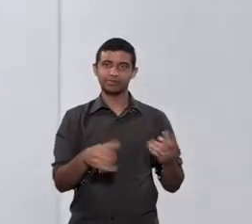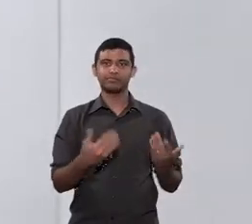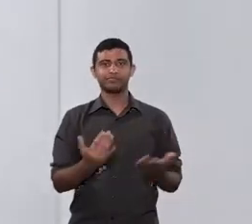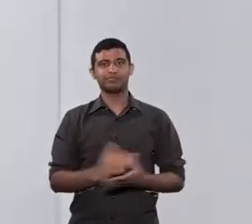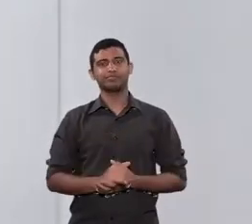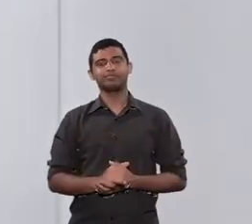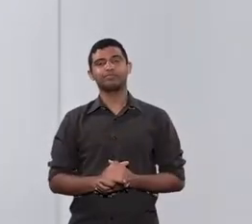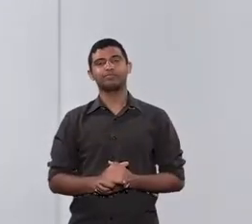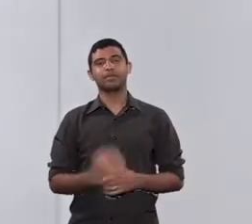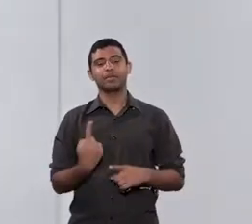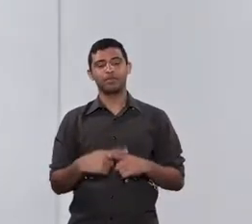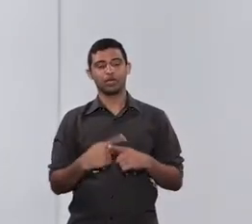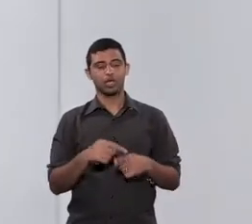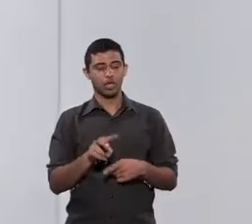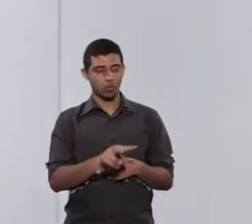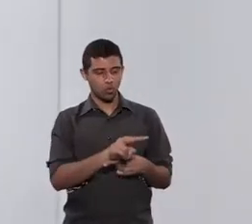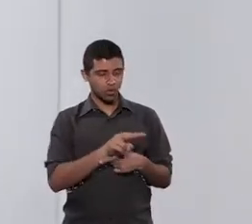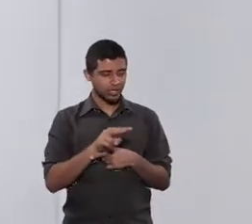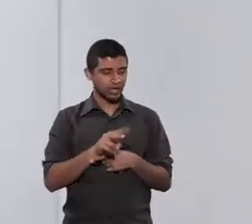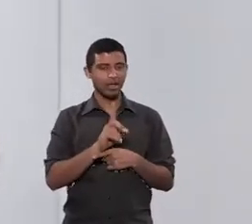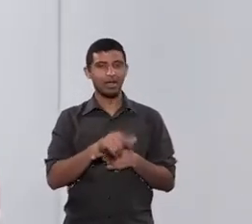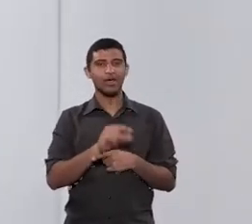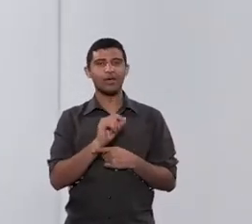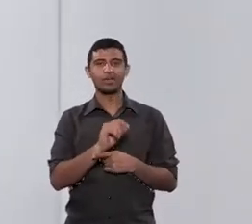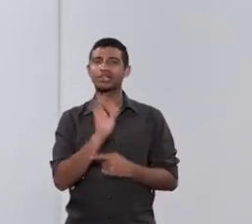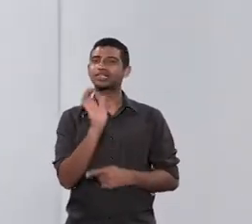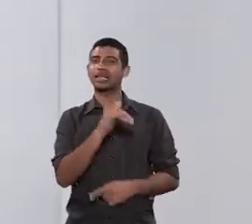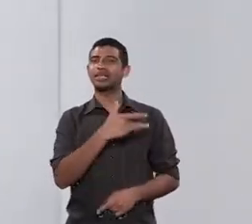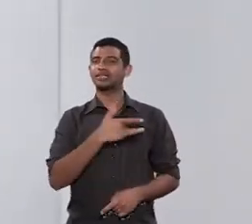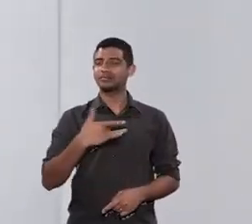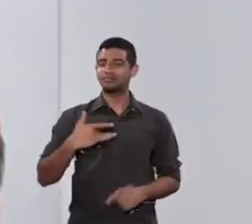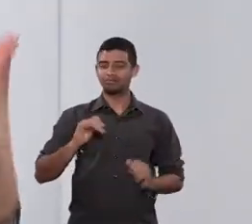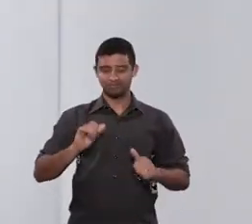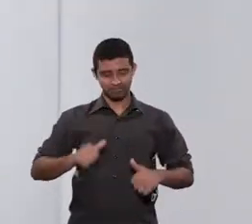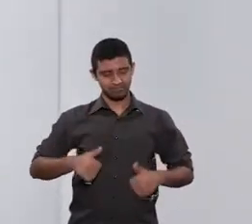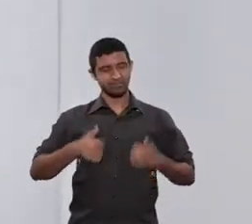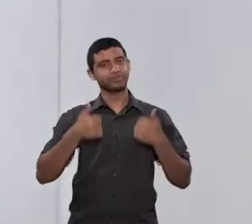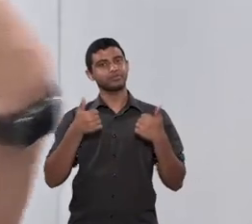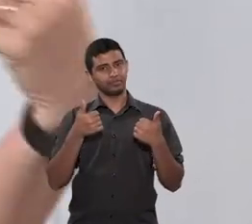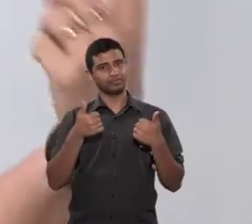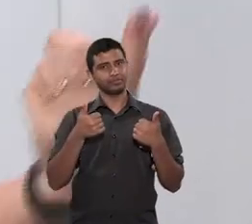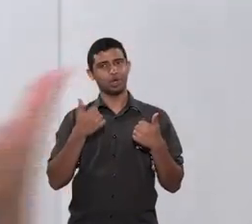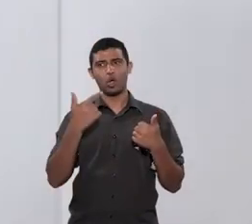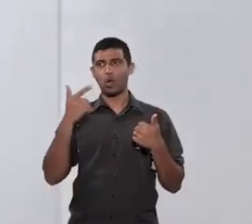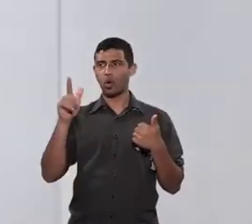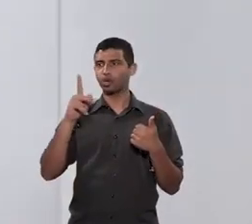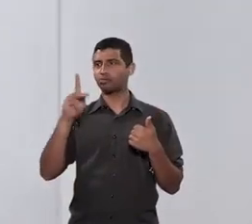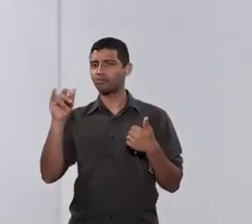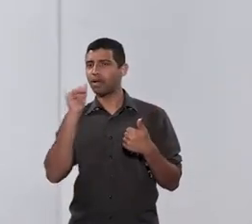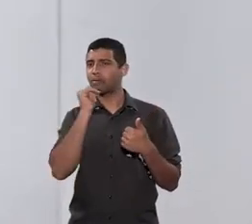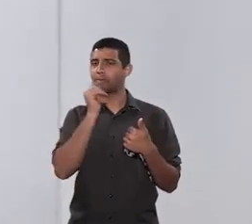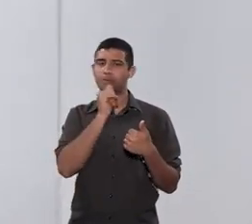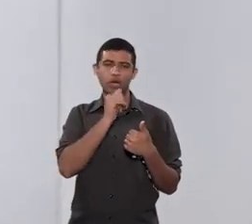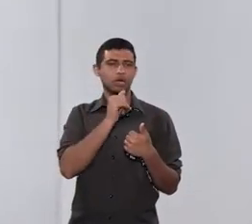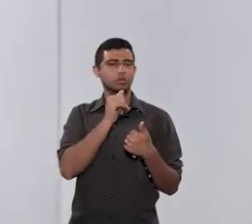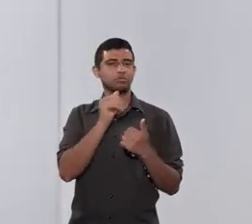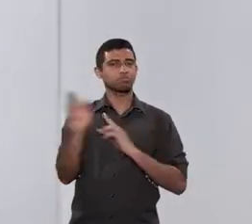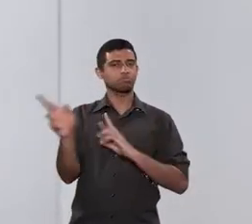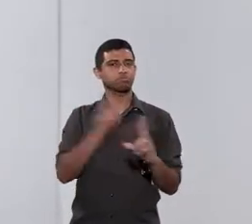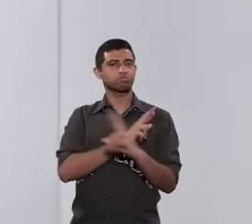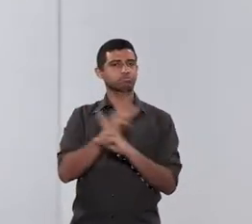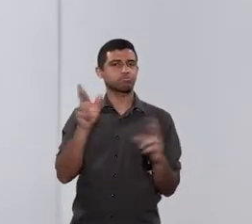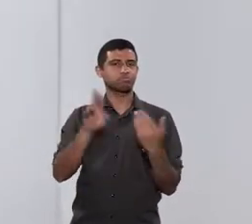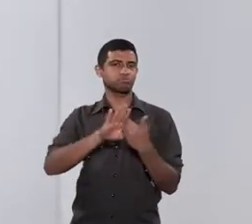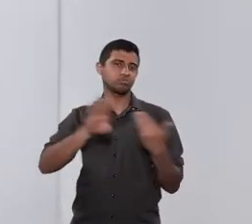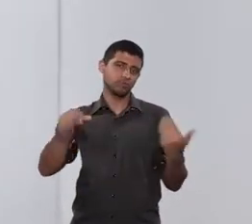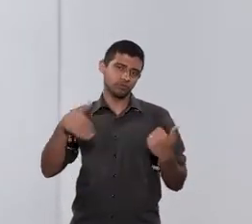filho é permitir que ele tenha uma convivência saudável, sadia com o outro que não está mais no